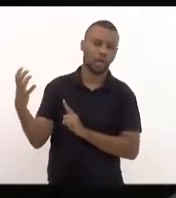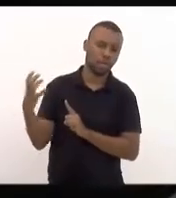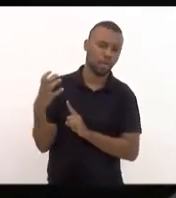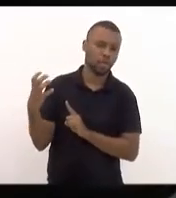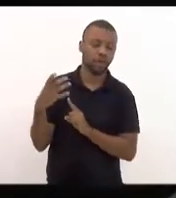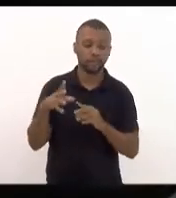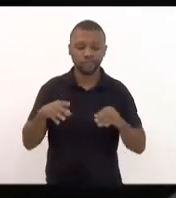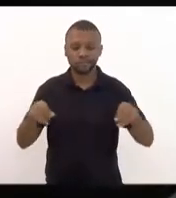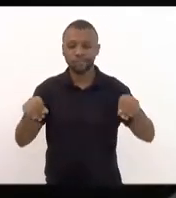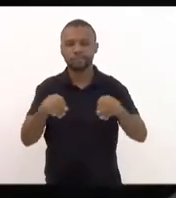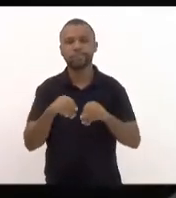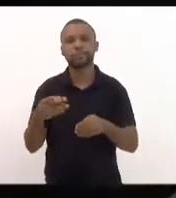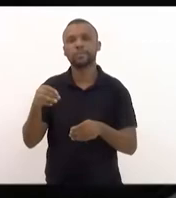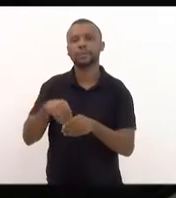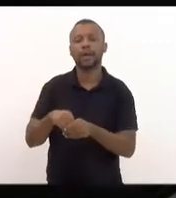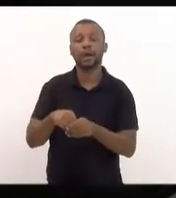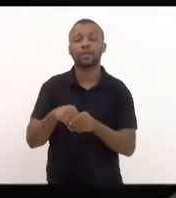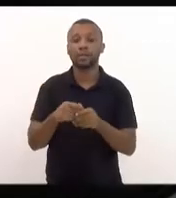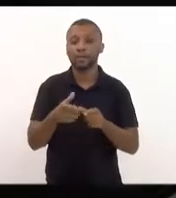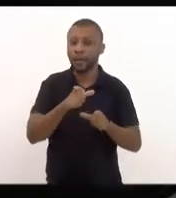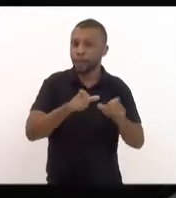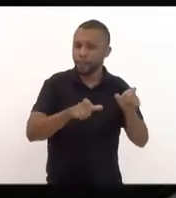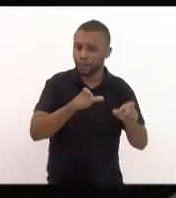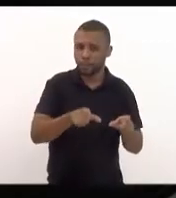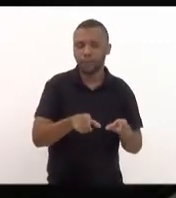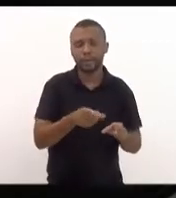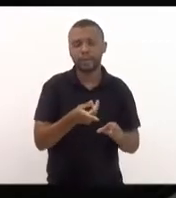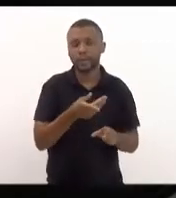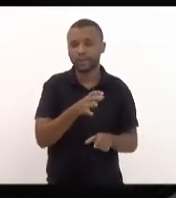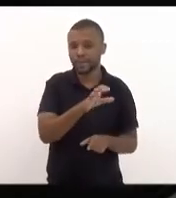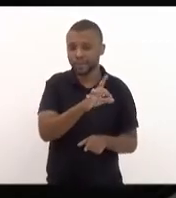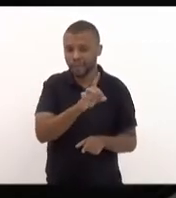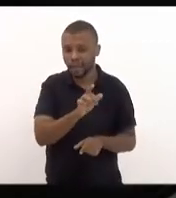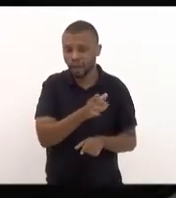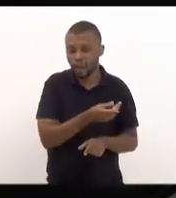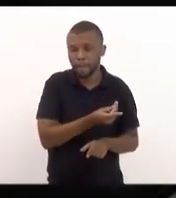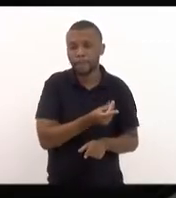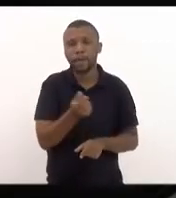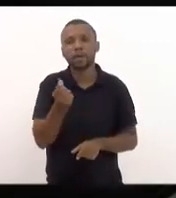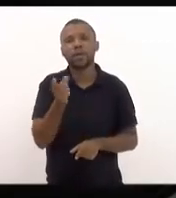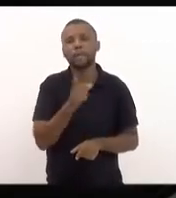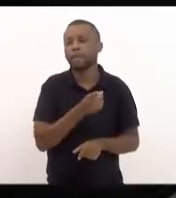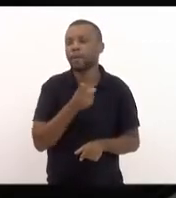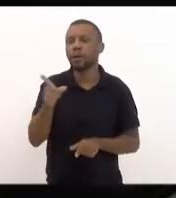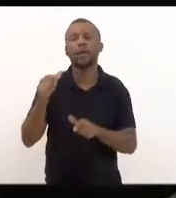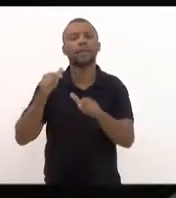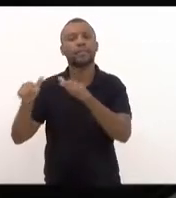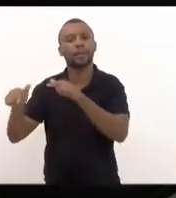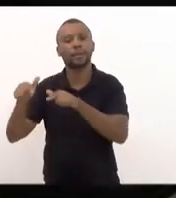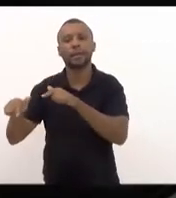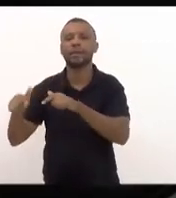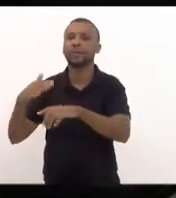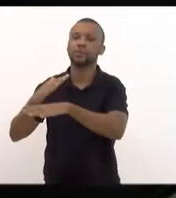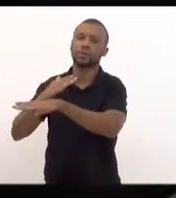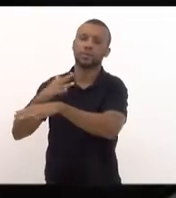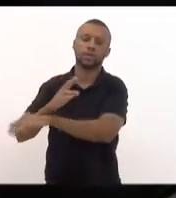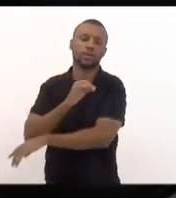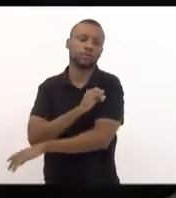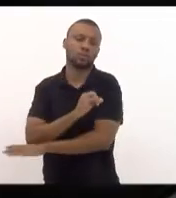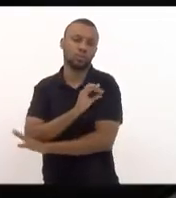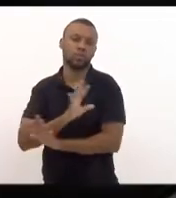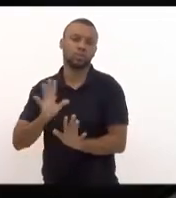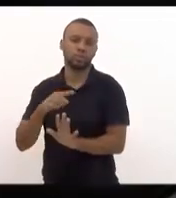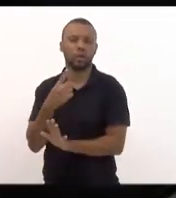tem do deslocamento, das pessoas saírem da Baixada e irem trabalhar todos os dias aqui na região do Rio de Janeiro, e que a gente